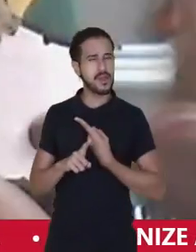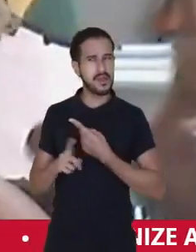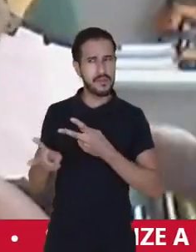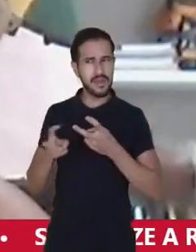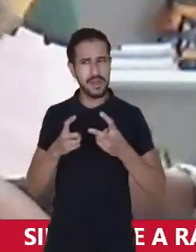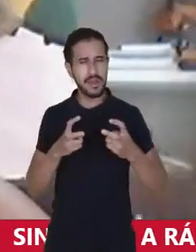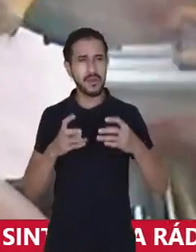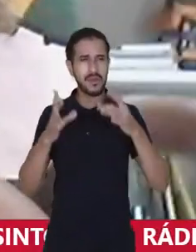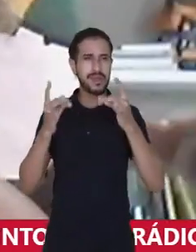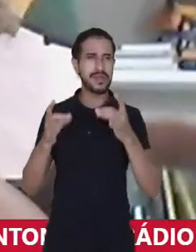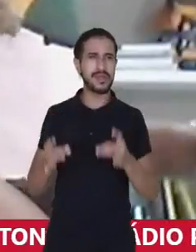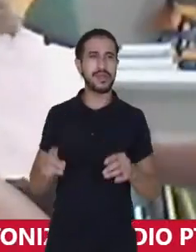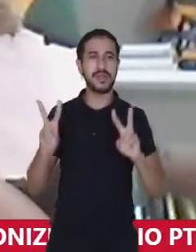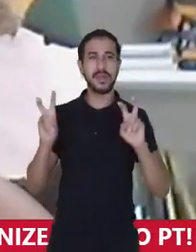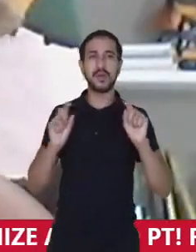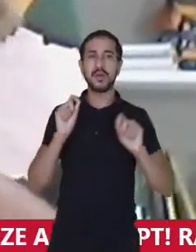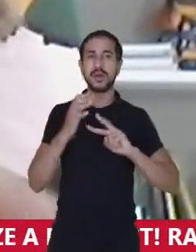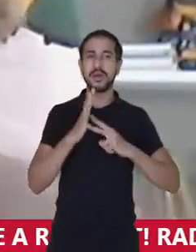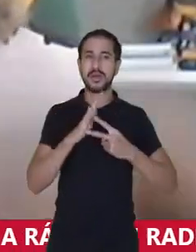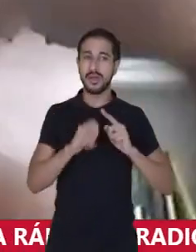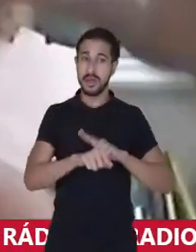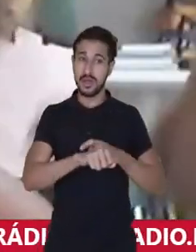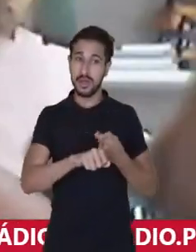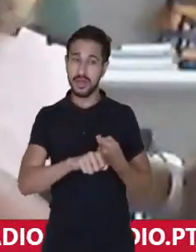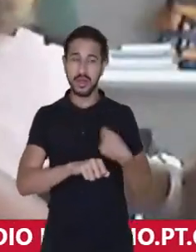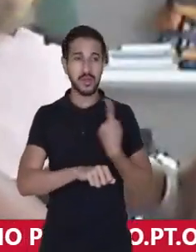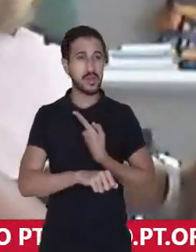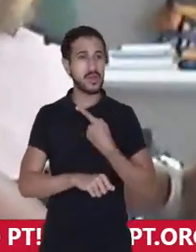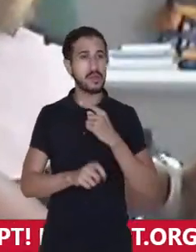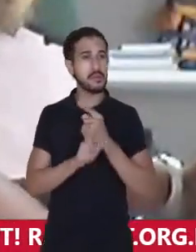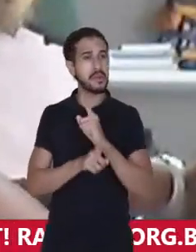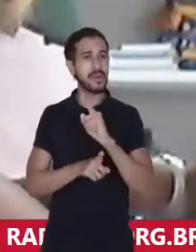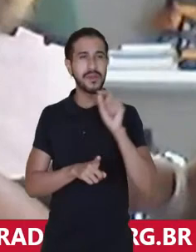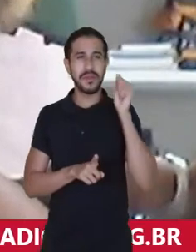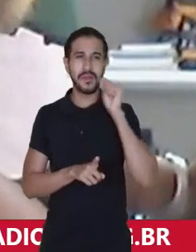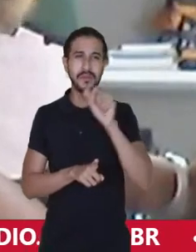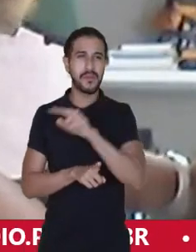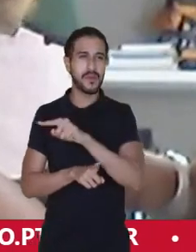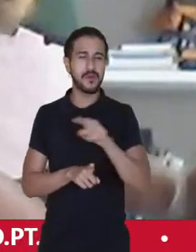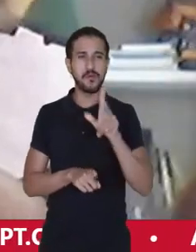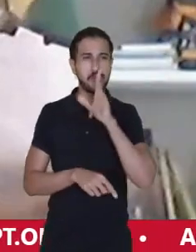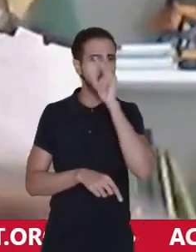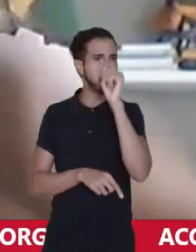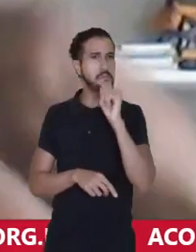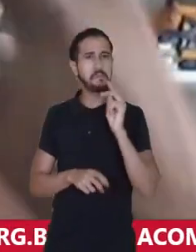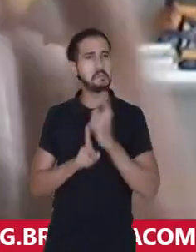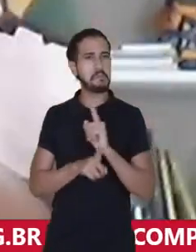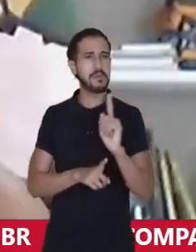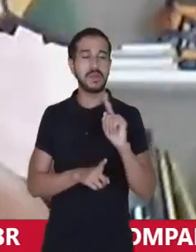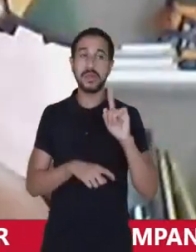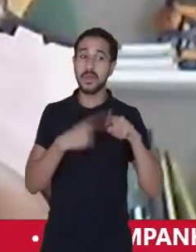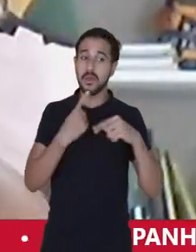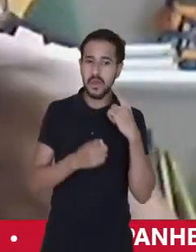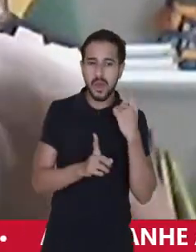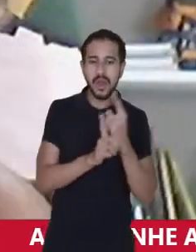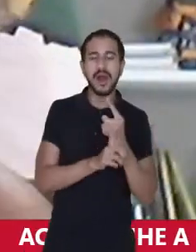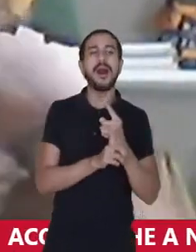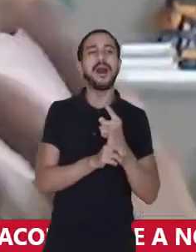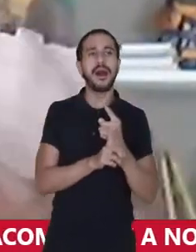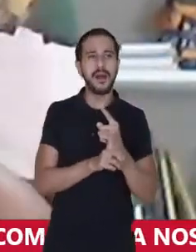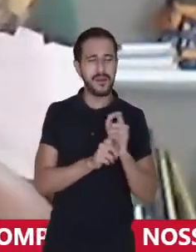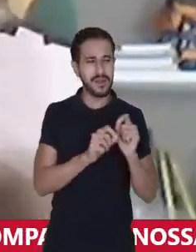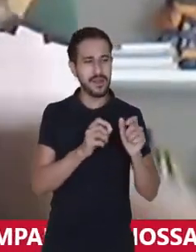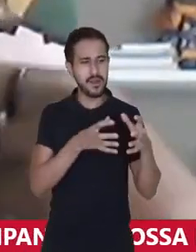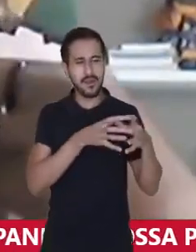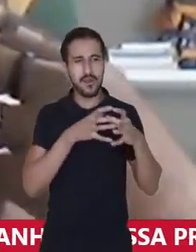ver uma descrição sobre quilombos, a gente não encontra essas mulheres tão fortes assim. E quando a gente encontra